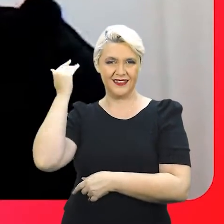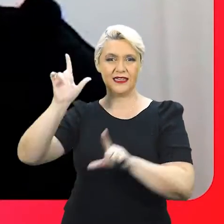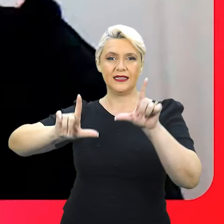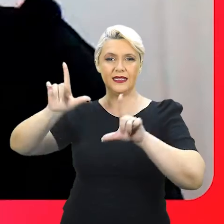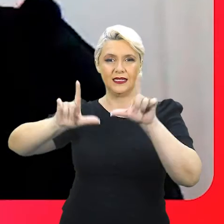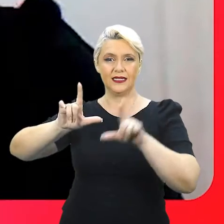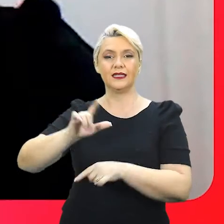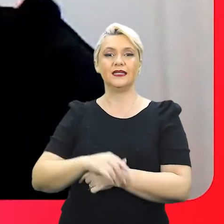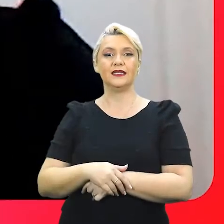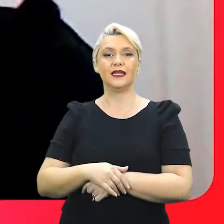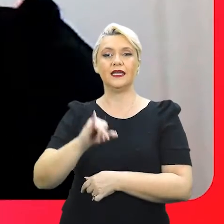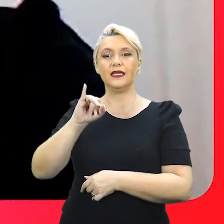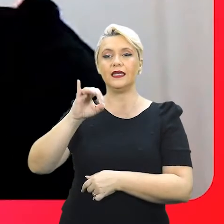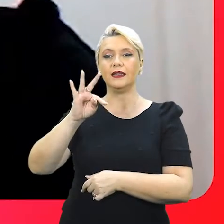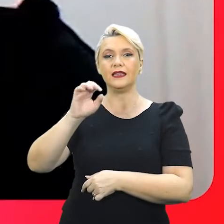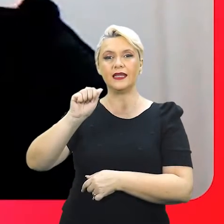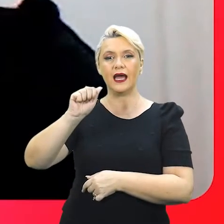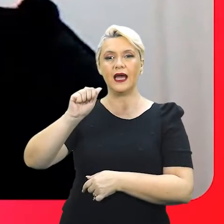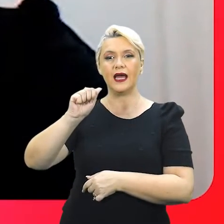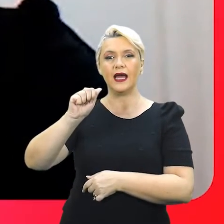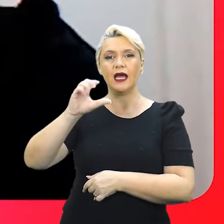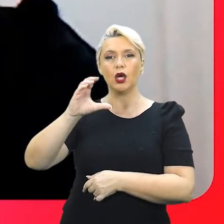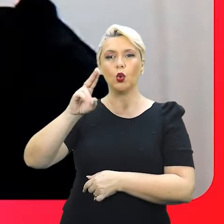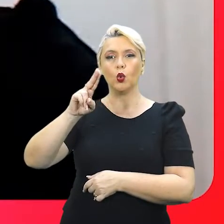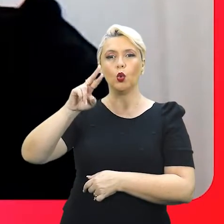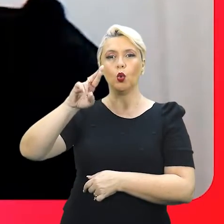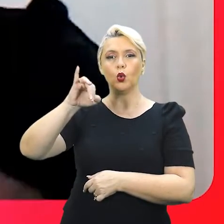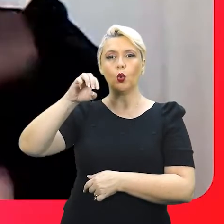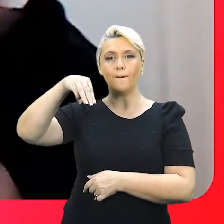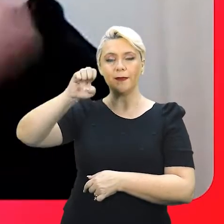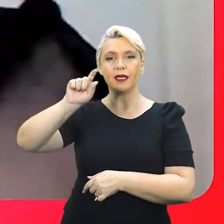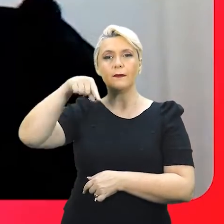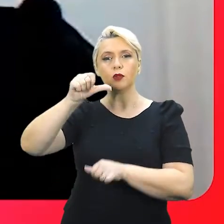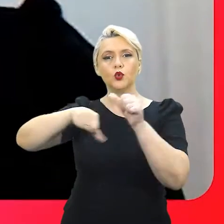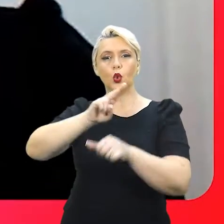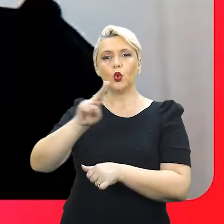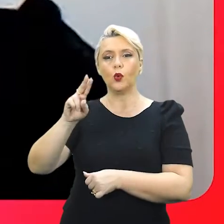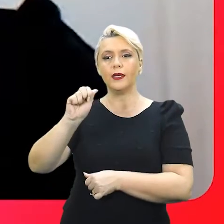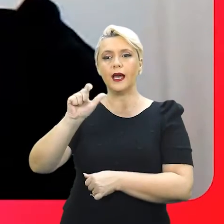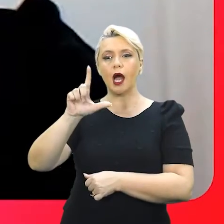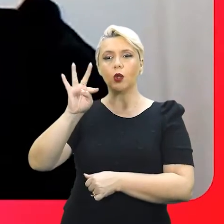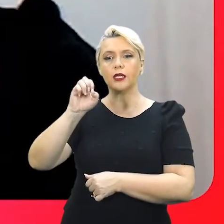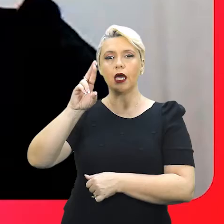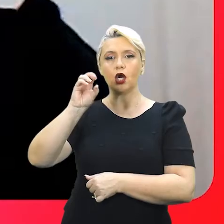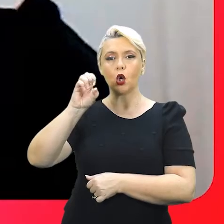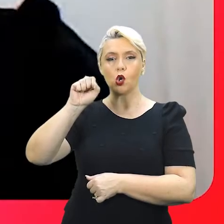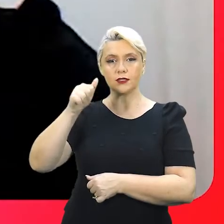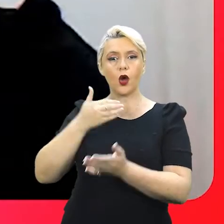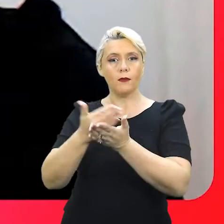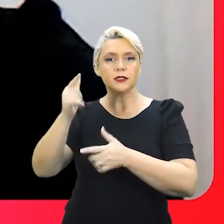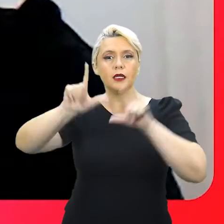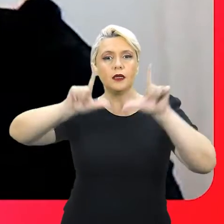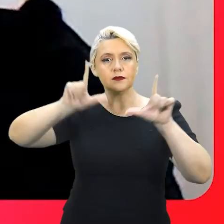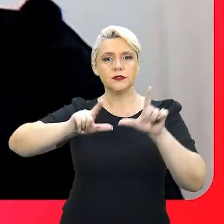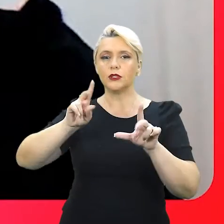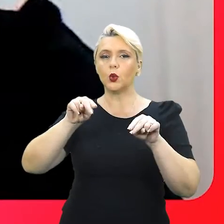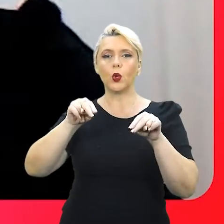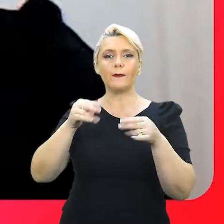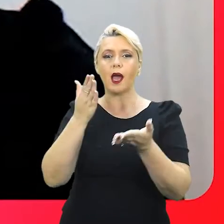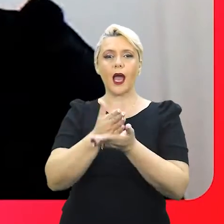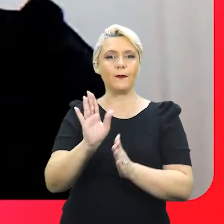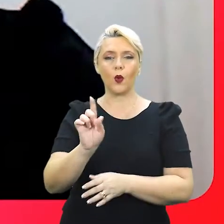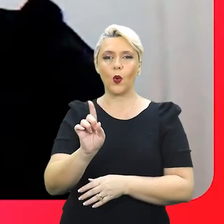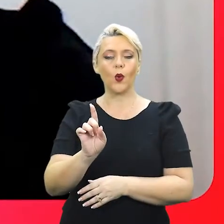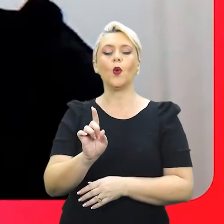TV Itacolomi, que mudou para a TV Alterosa. Aí eu comecei em televisão, não saí mais. Eu tinha um programa com o Fernando Sasso e